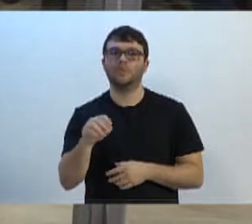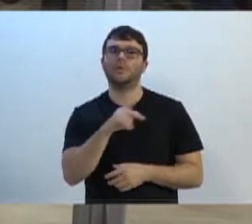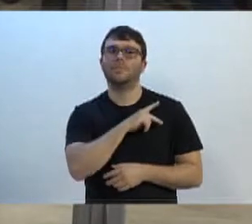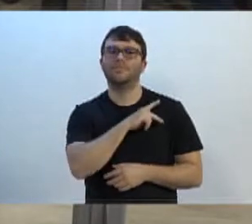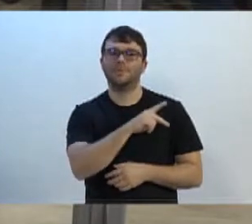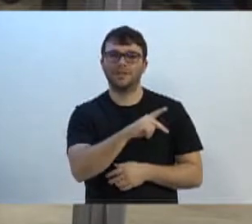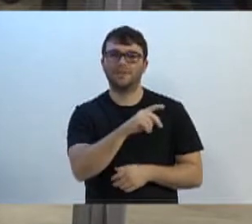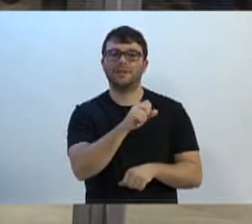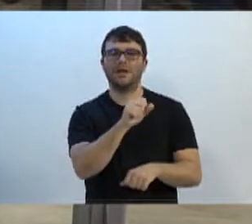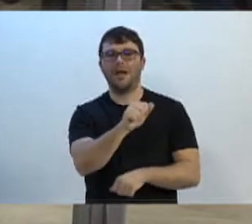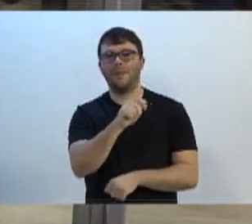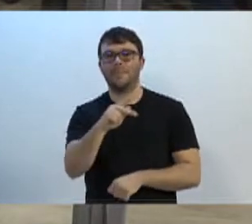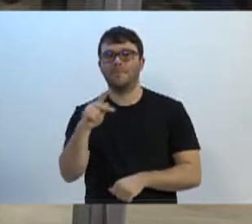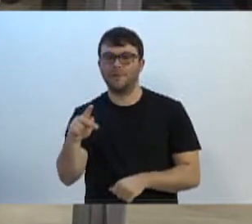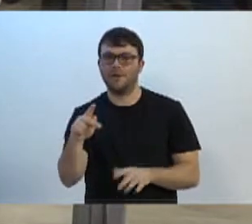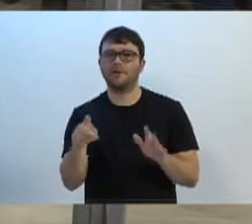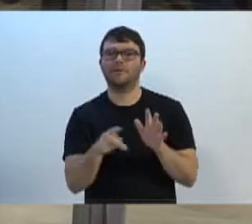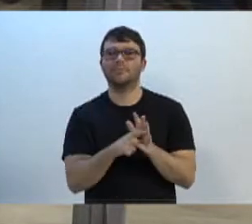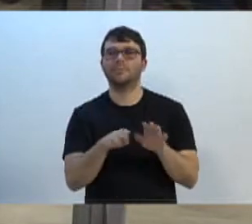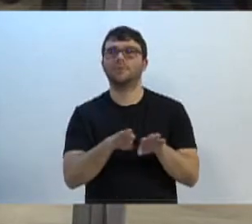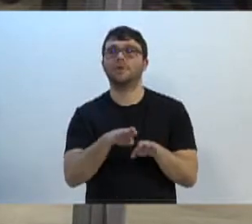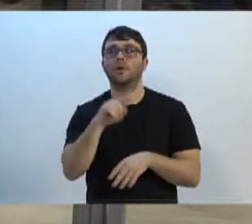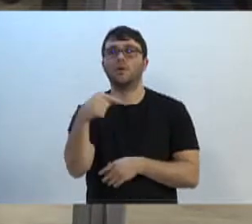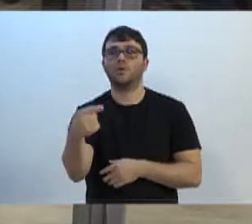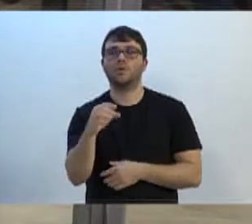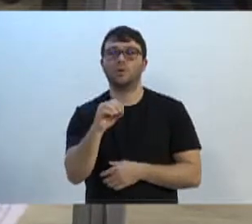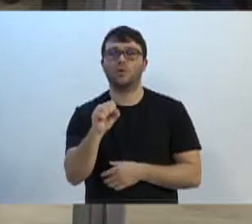apps e presidente da pp Oscar uberaus